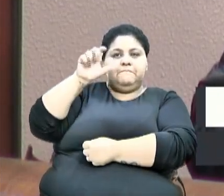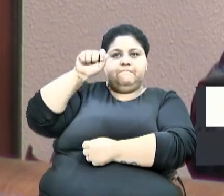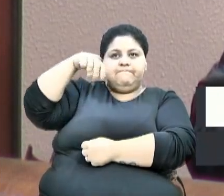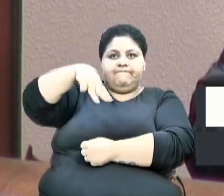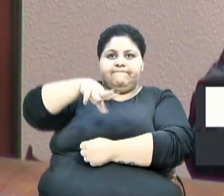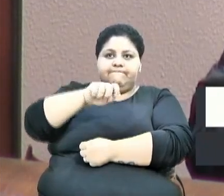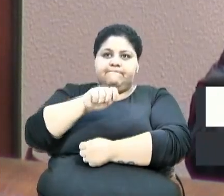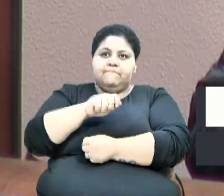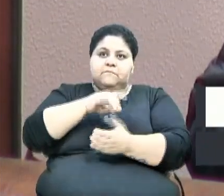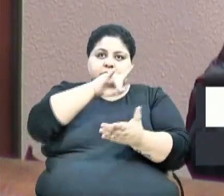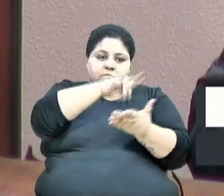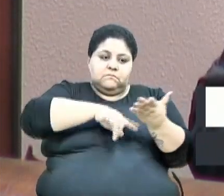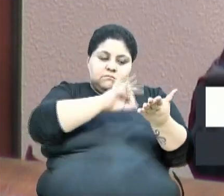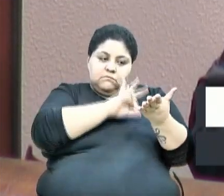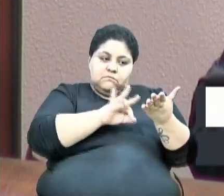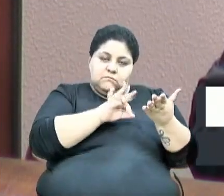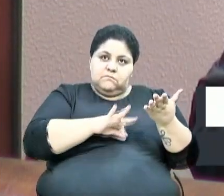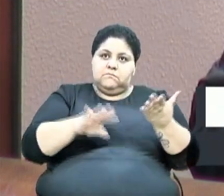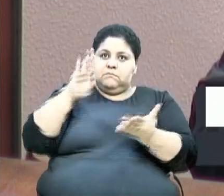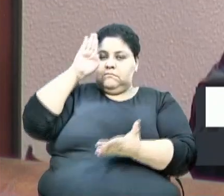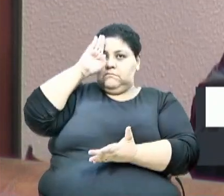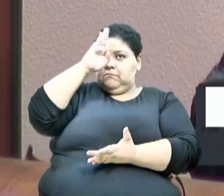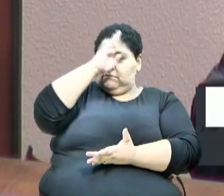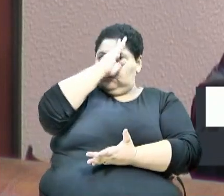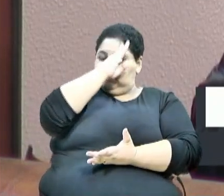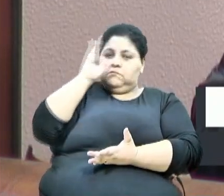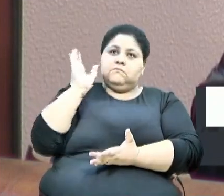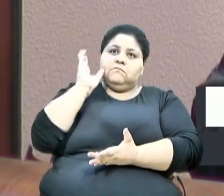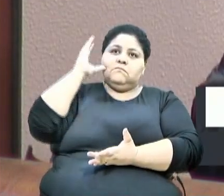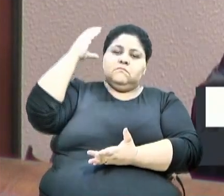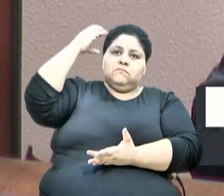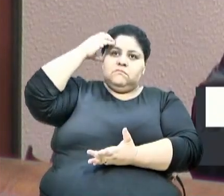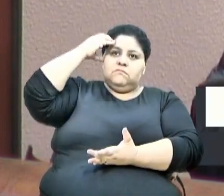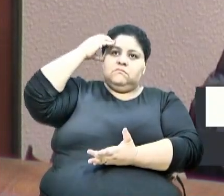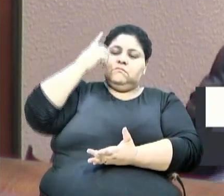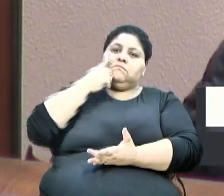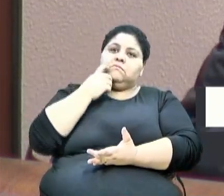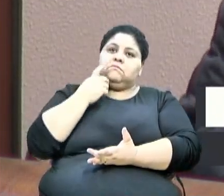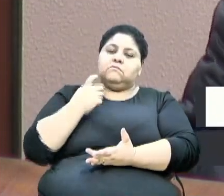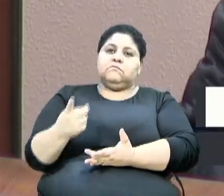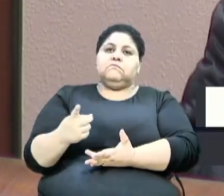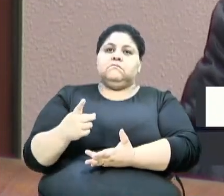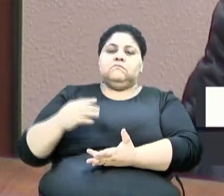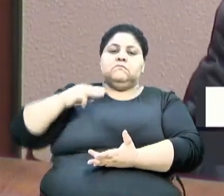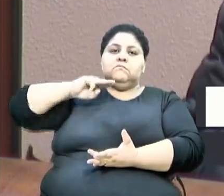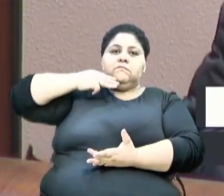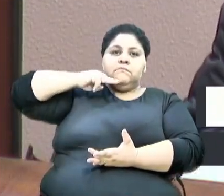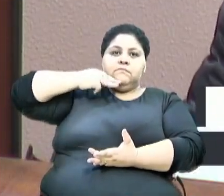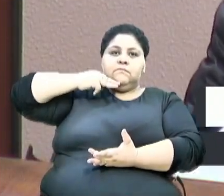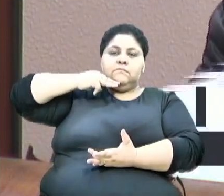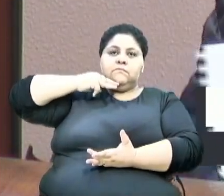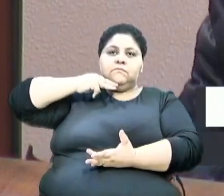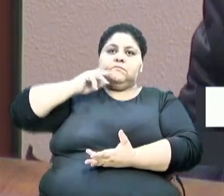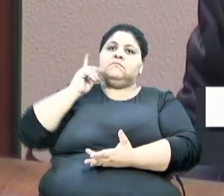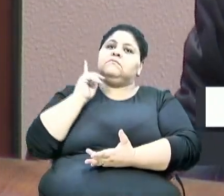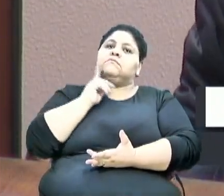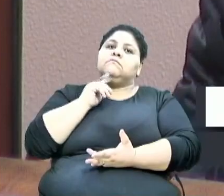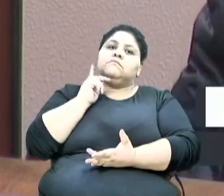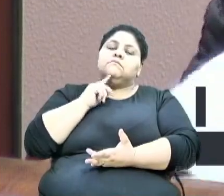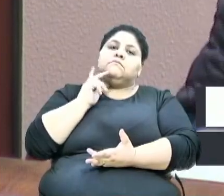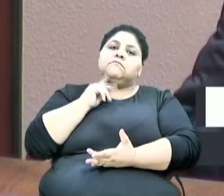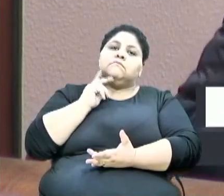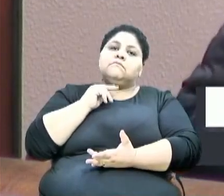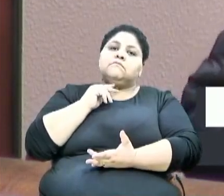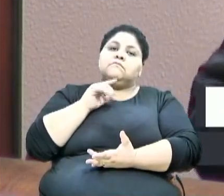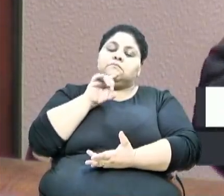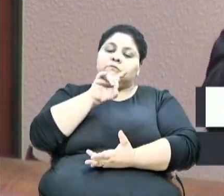vereador Gilfredo Otto Camilles, Alexandre Bortoluzzi, Elisandro Fiuza, Gladys Frisso, Juliano Valim, Marisol Santos, Renato Oliveira.